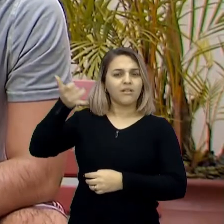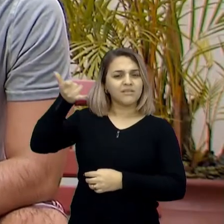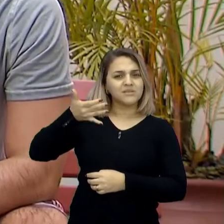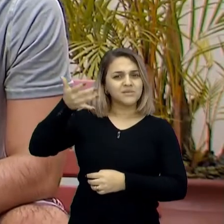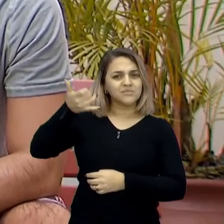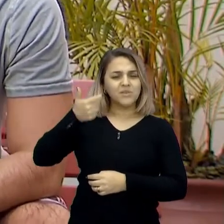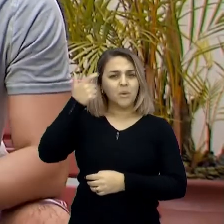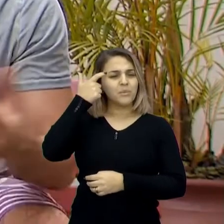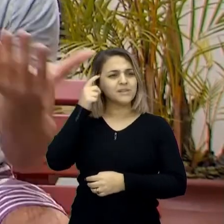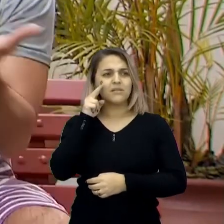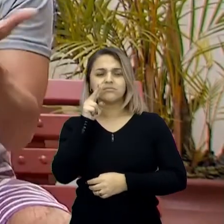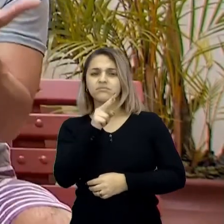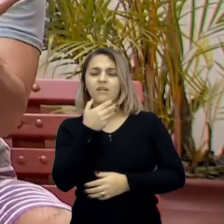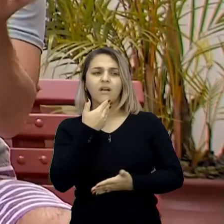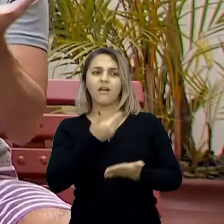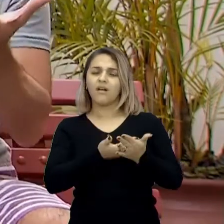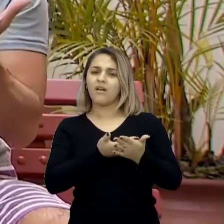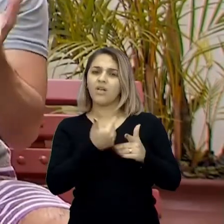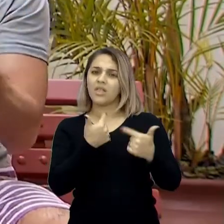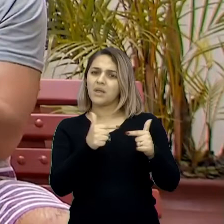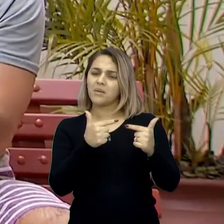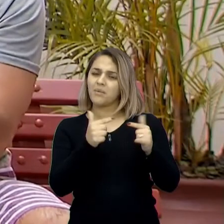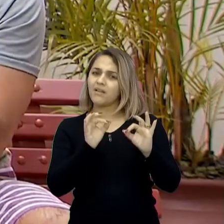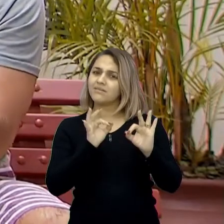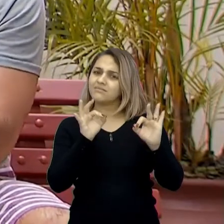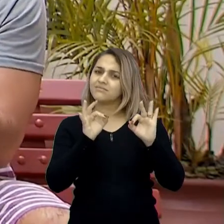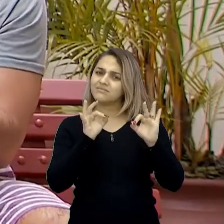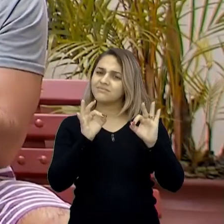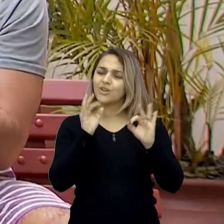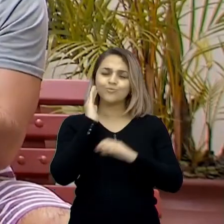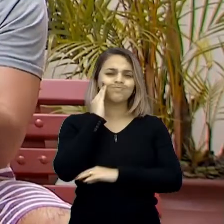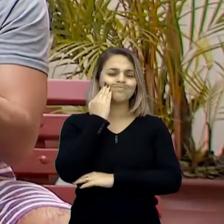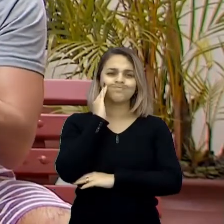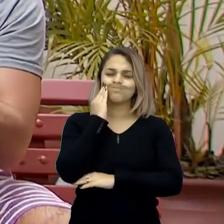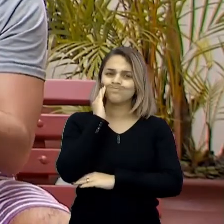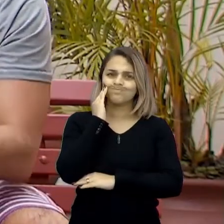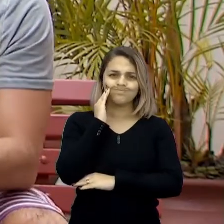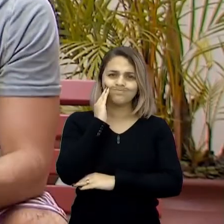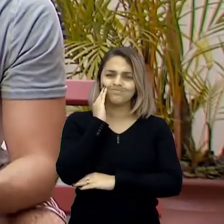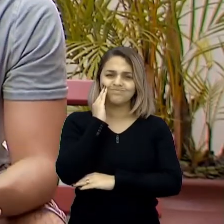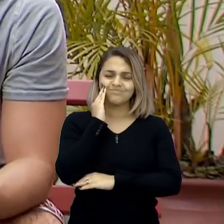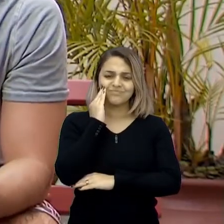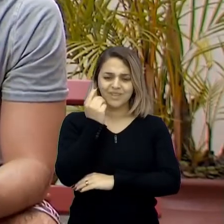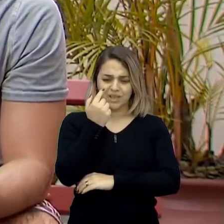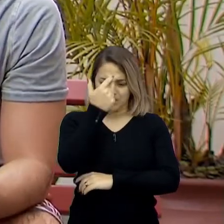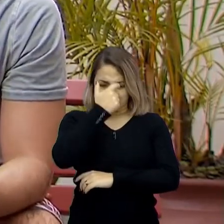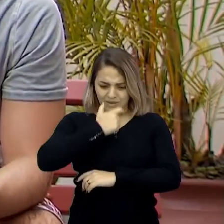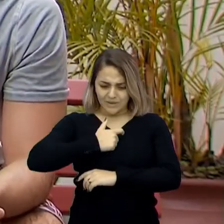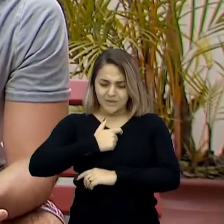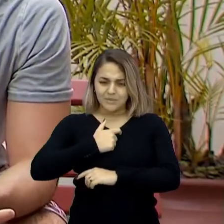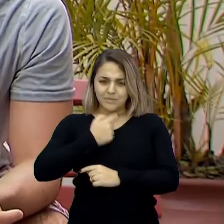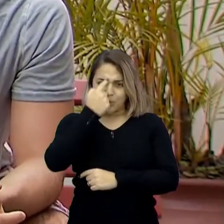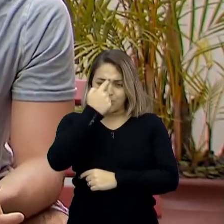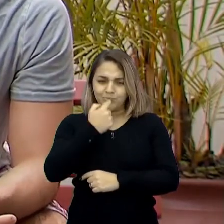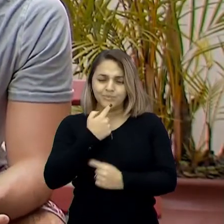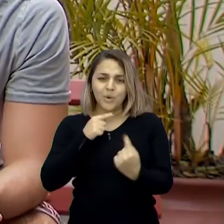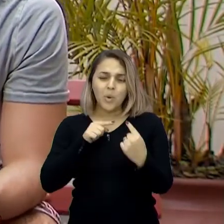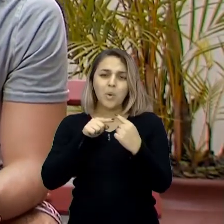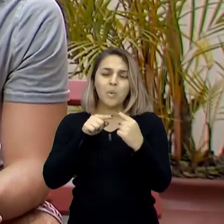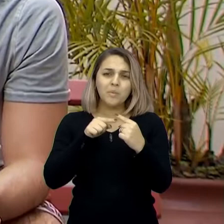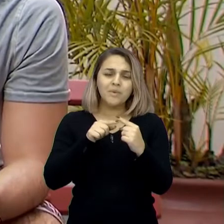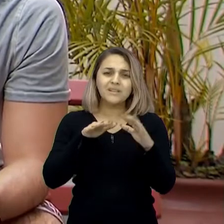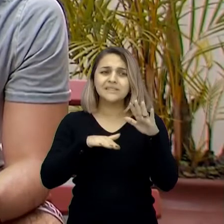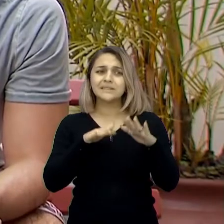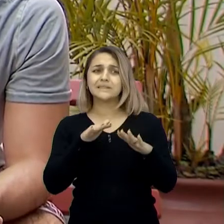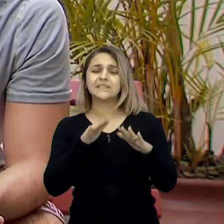trabalho incrível, mas assim, eu não entendia como aquilo iria dizer respeito a mim e tal. Então acho que havia muita